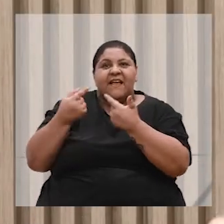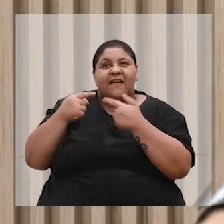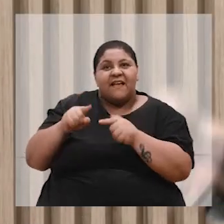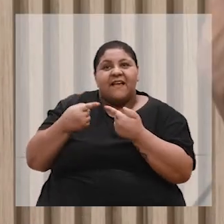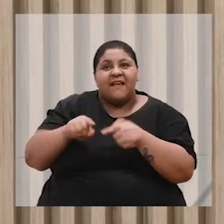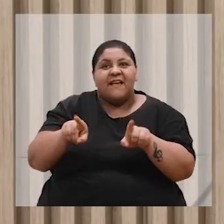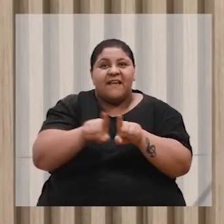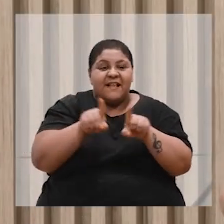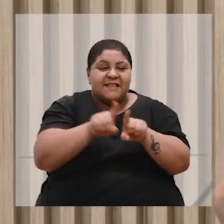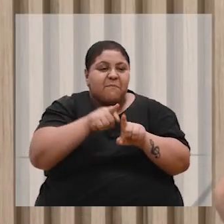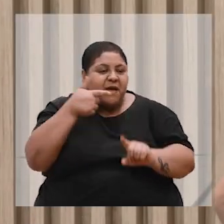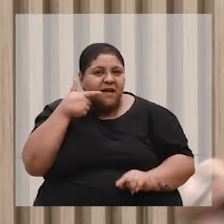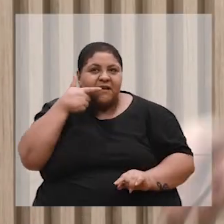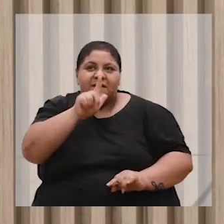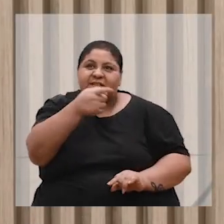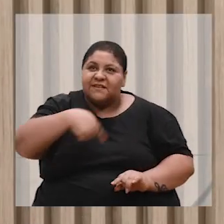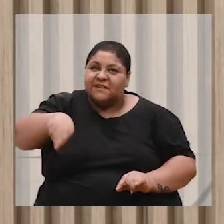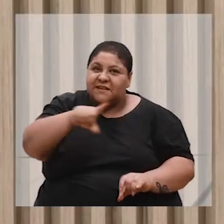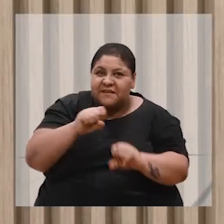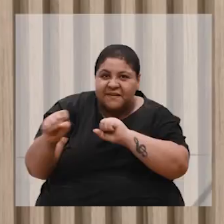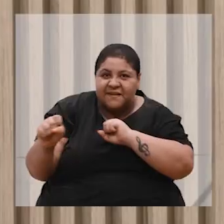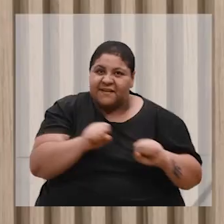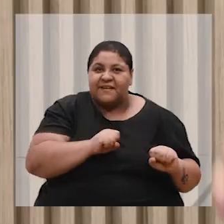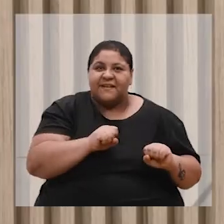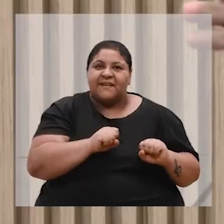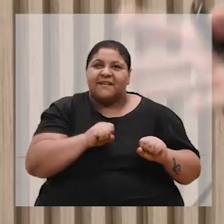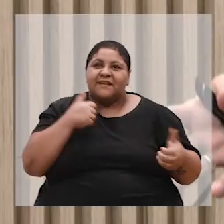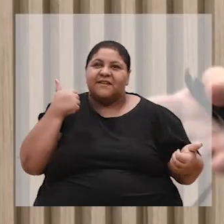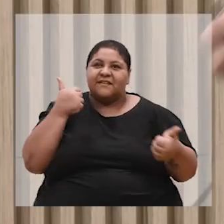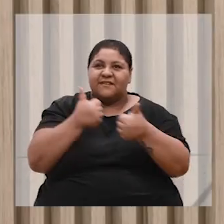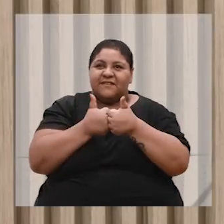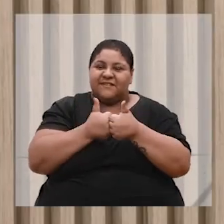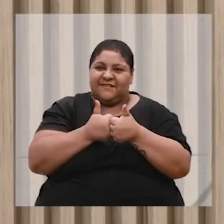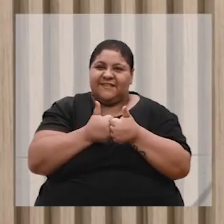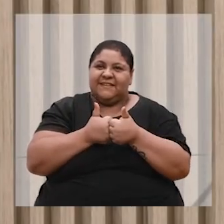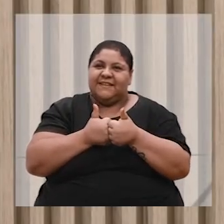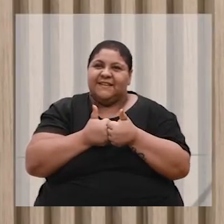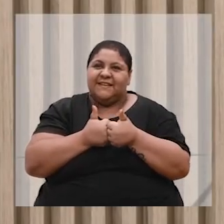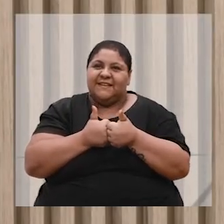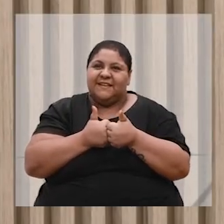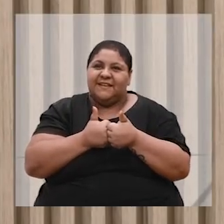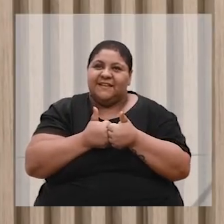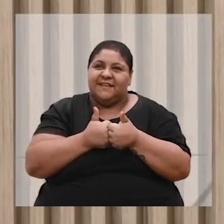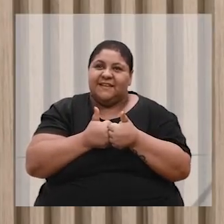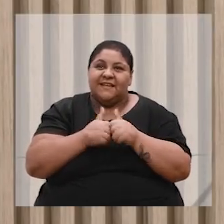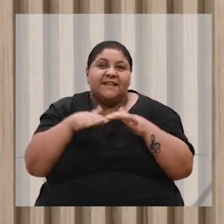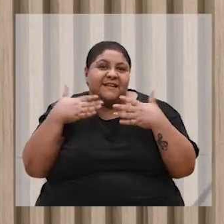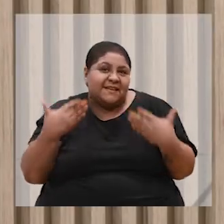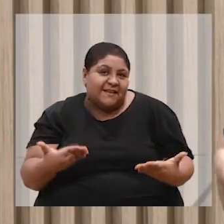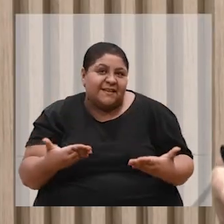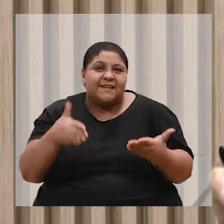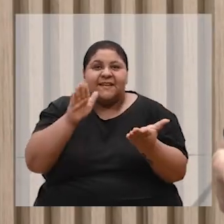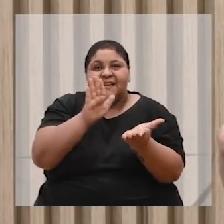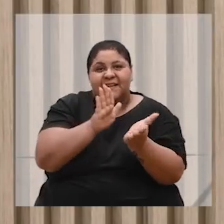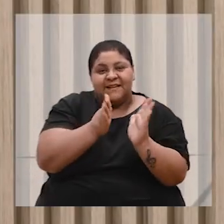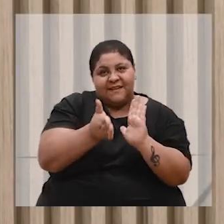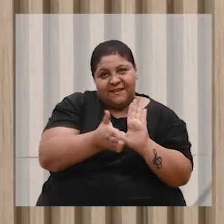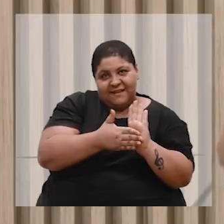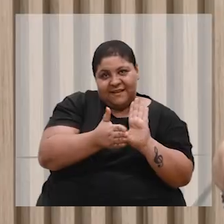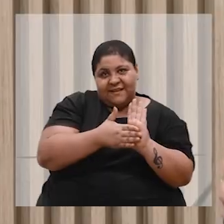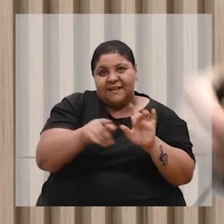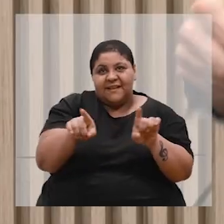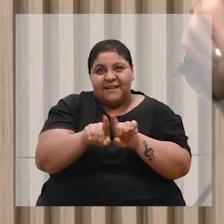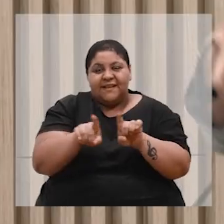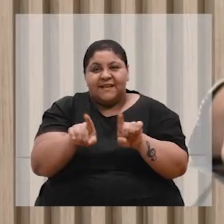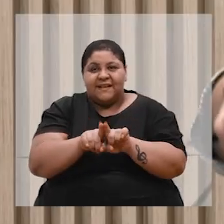os desafios quanto as conquistas, a gente pode ir atrás delas juntinhos. Então essa proposta que a Roda de